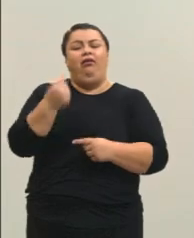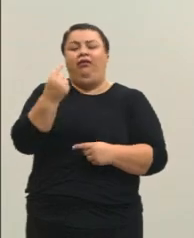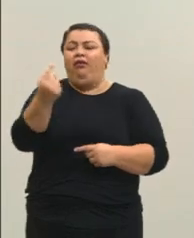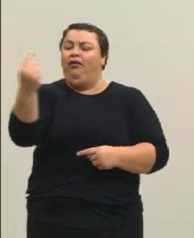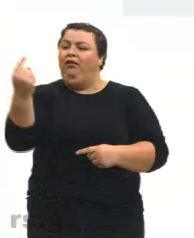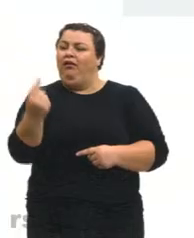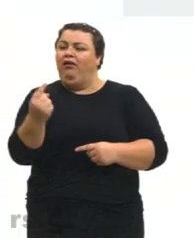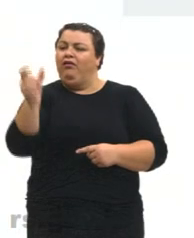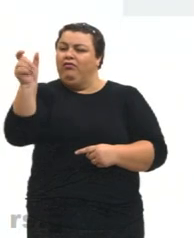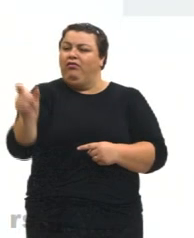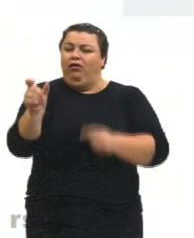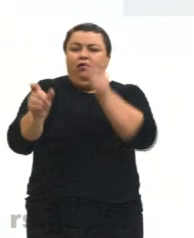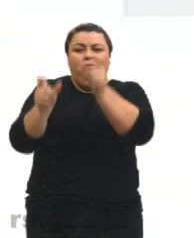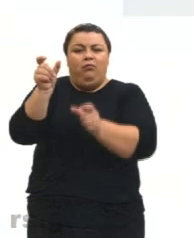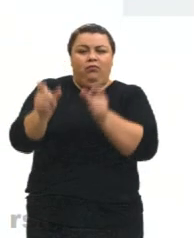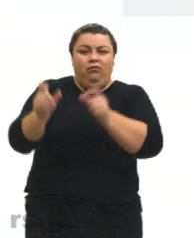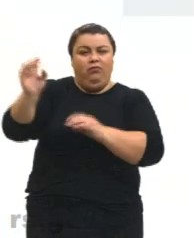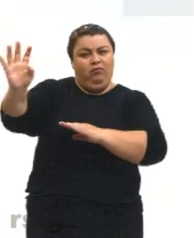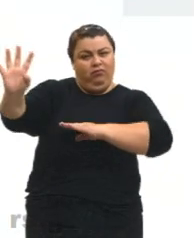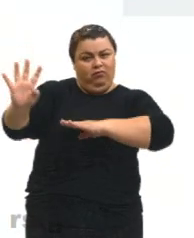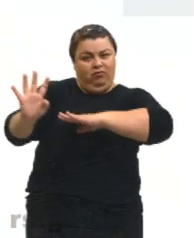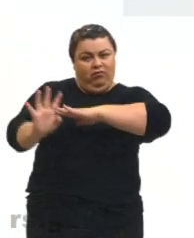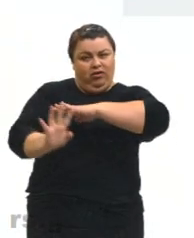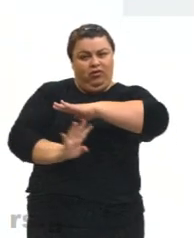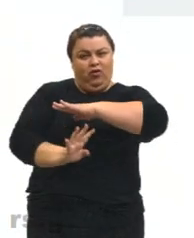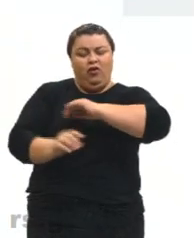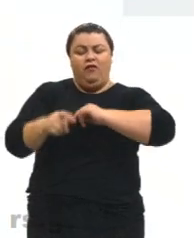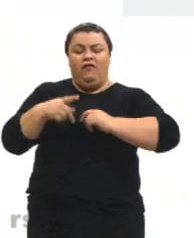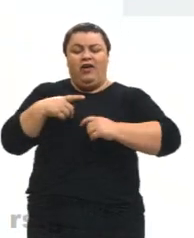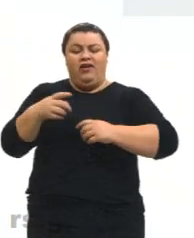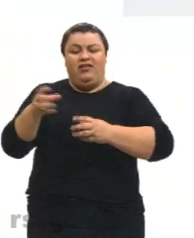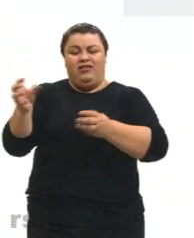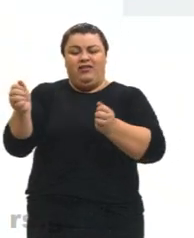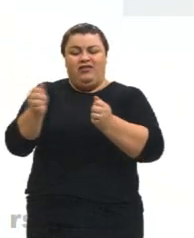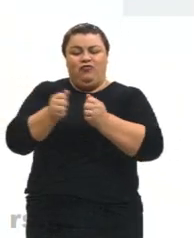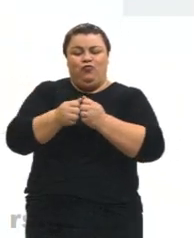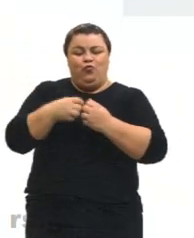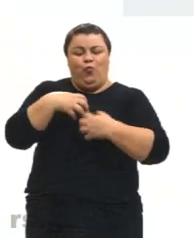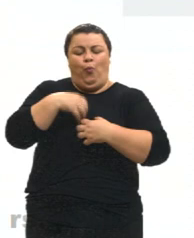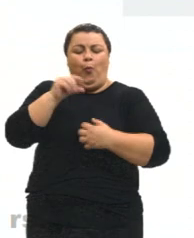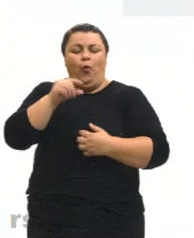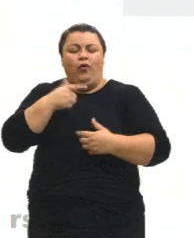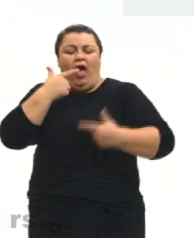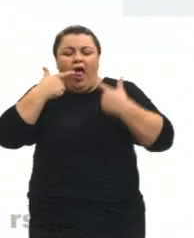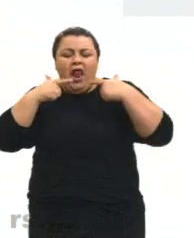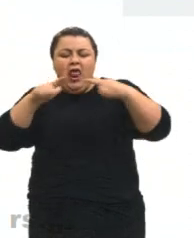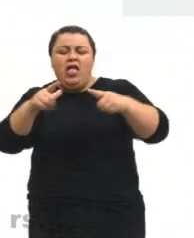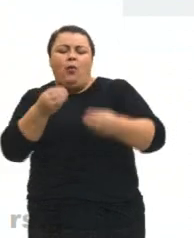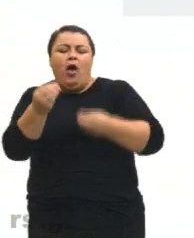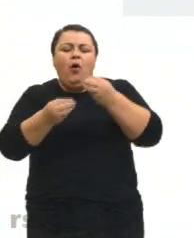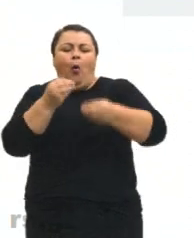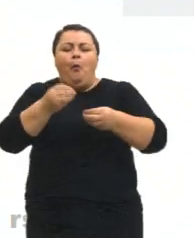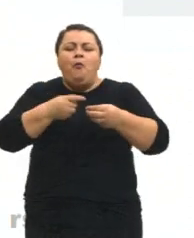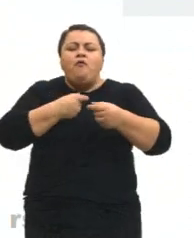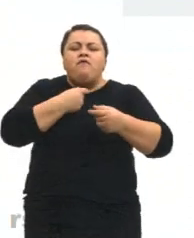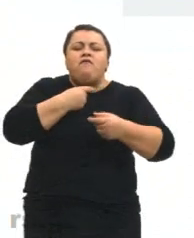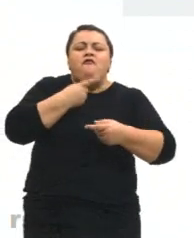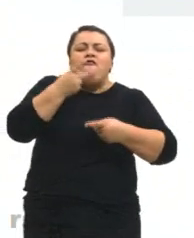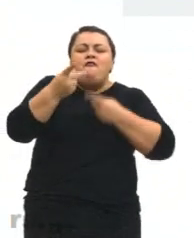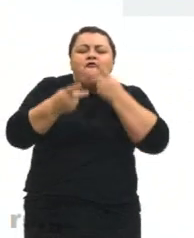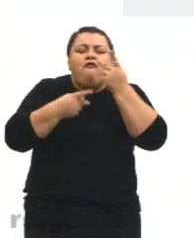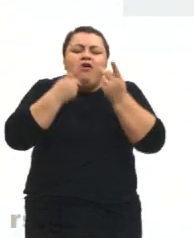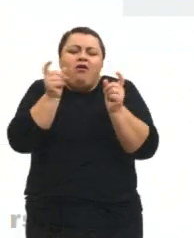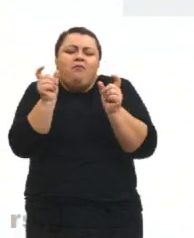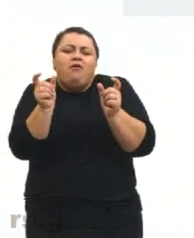migrante vai trazer então um pouco da sua língua um pouco da sua forma de pronunciar essas palavras e a gente percebe que